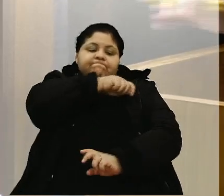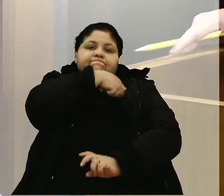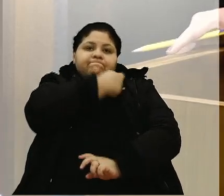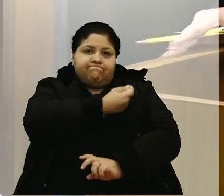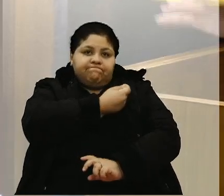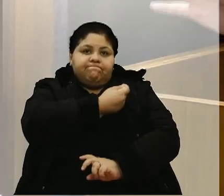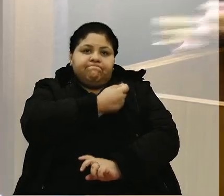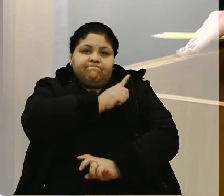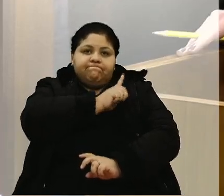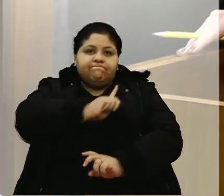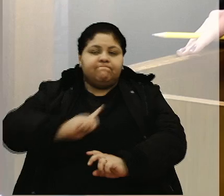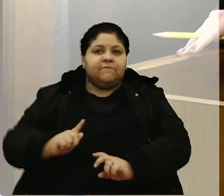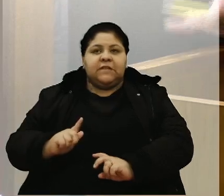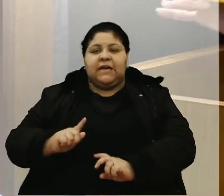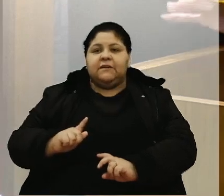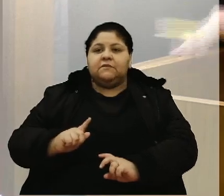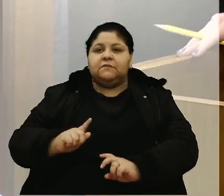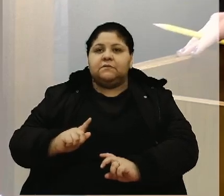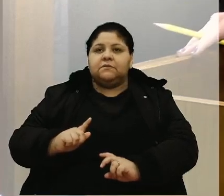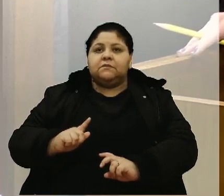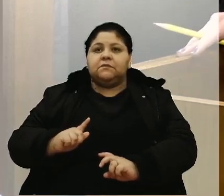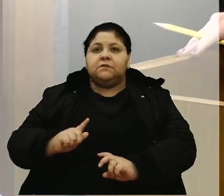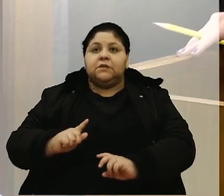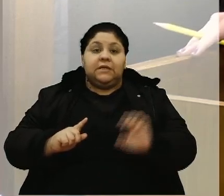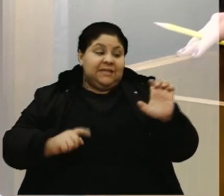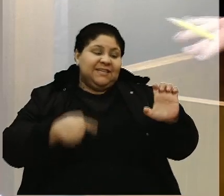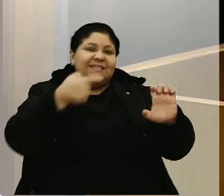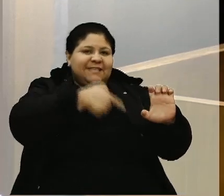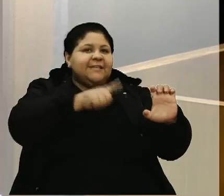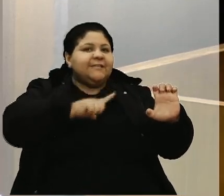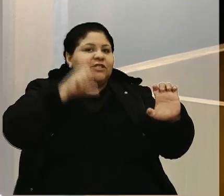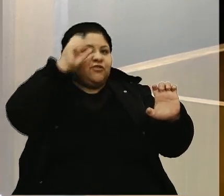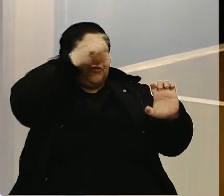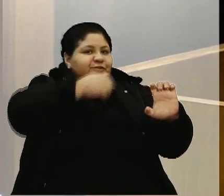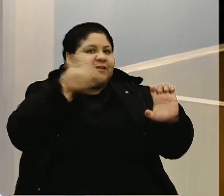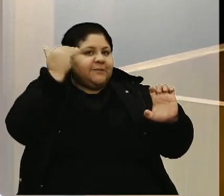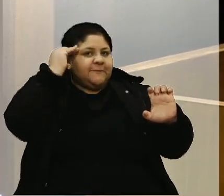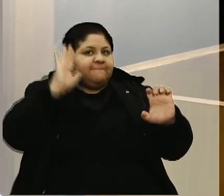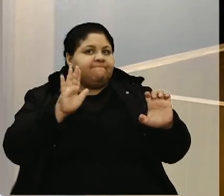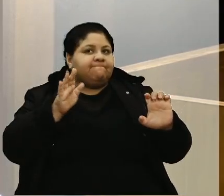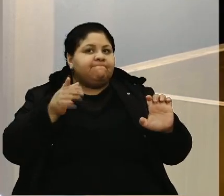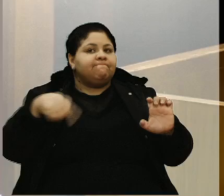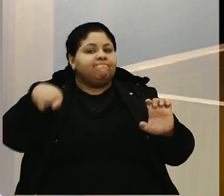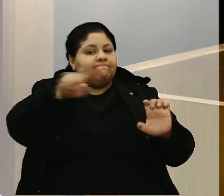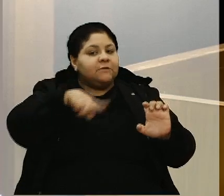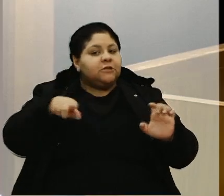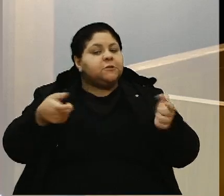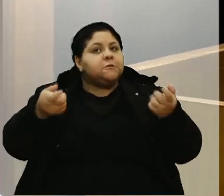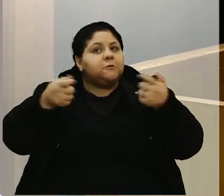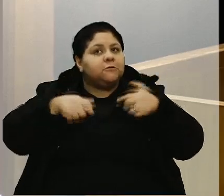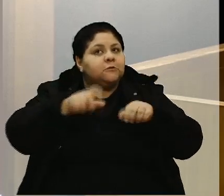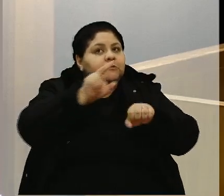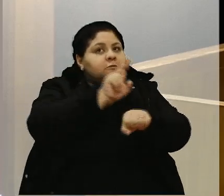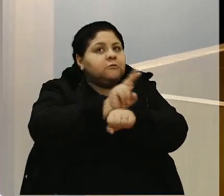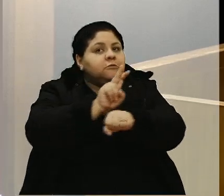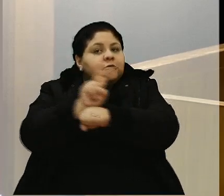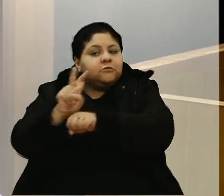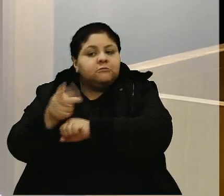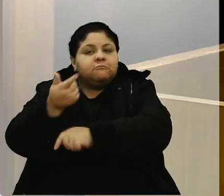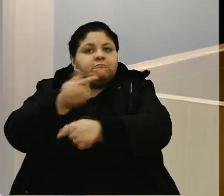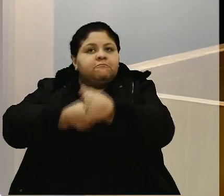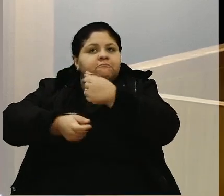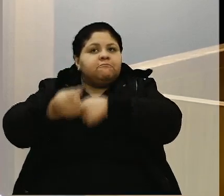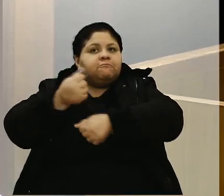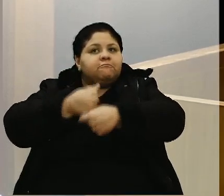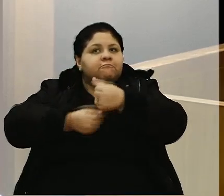alguns governos, né, especialmente de esquerda, têm dificuldade de entender. A gente precisa cuidar da economia